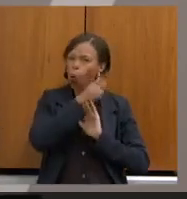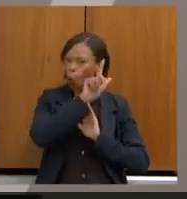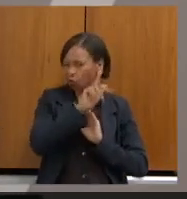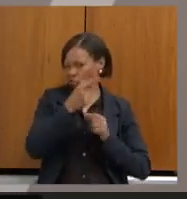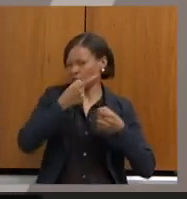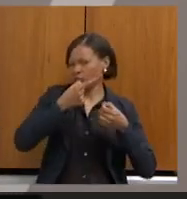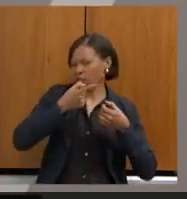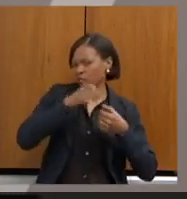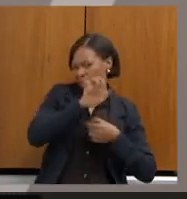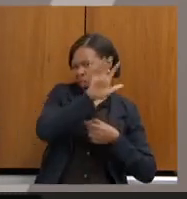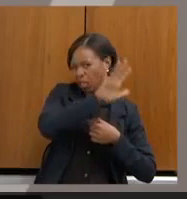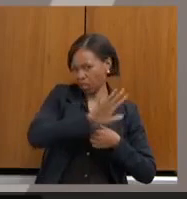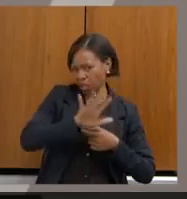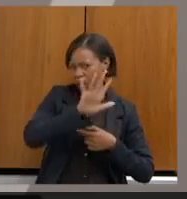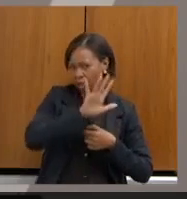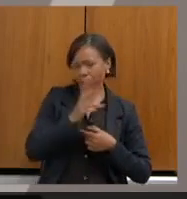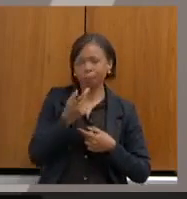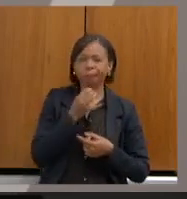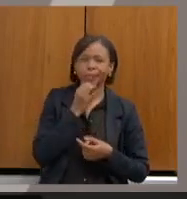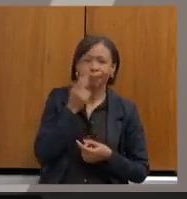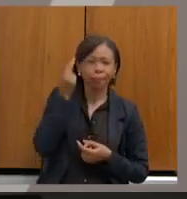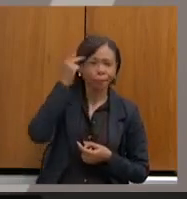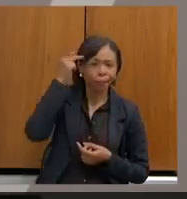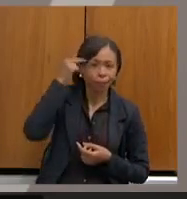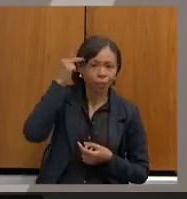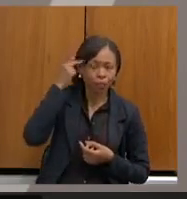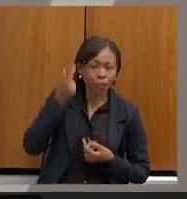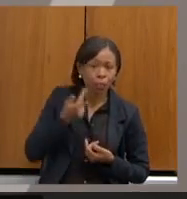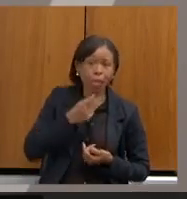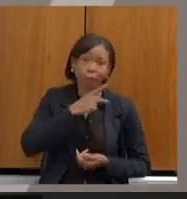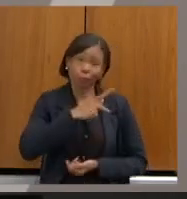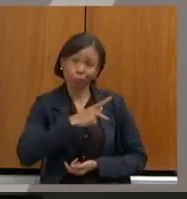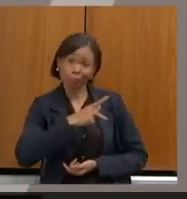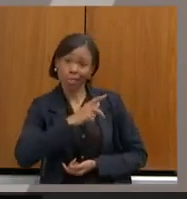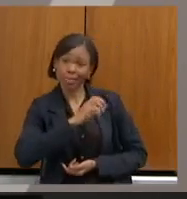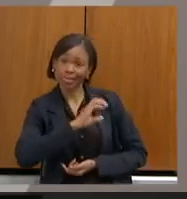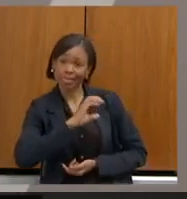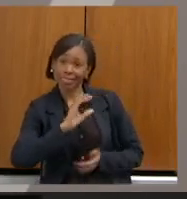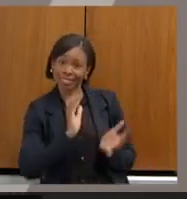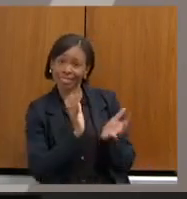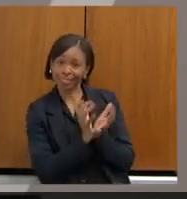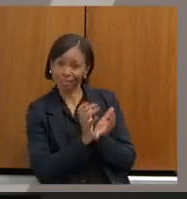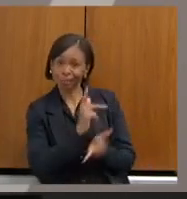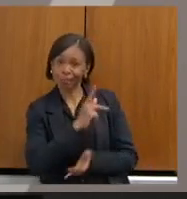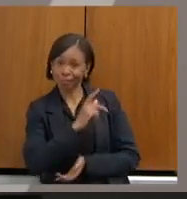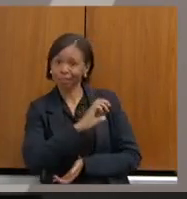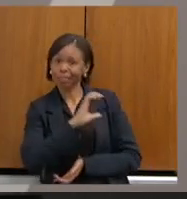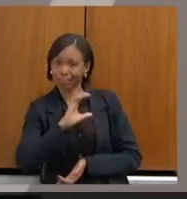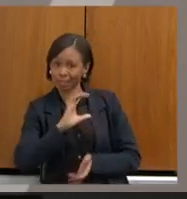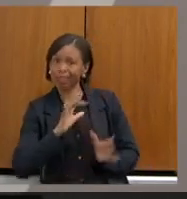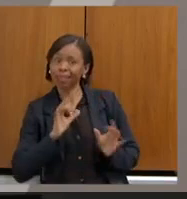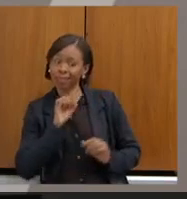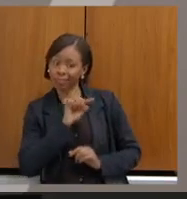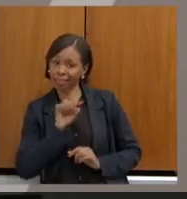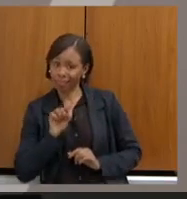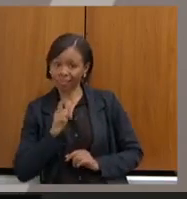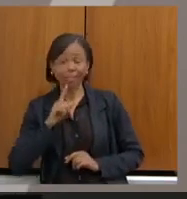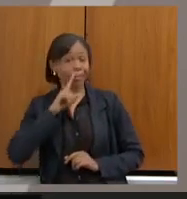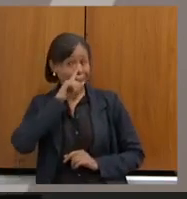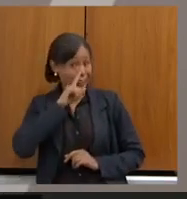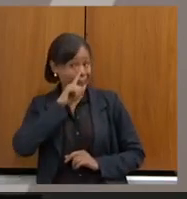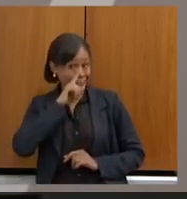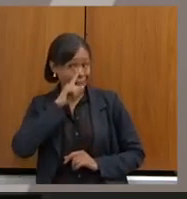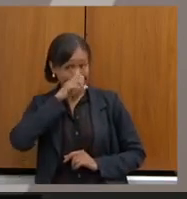bem ele tá bem mais evoluído que o mineiro um banho de Paulista é do PCC é brigado o PC eu sou um violento são